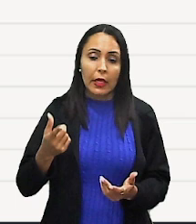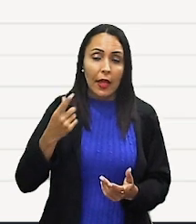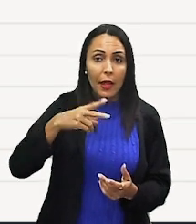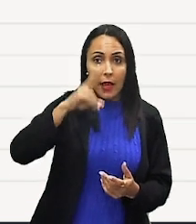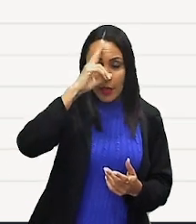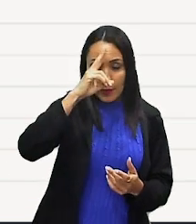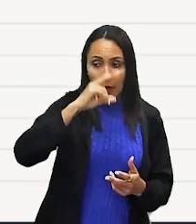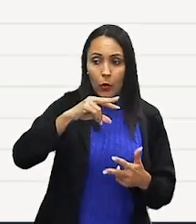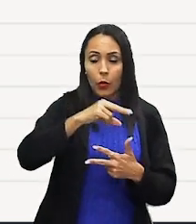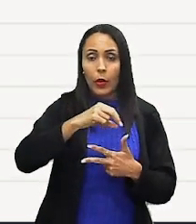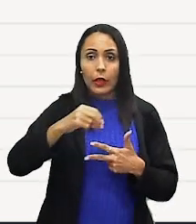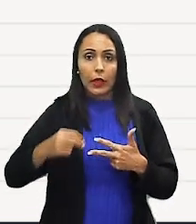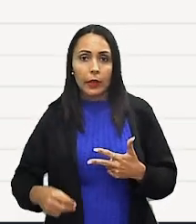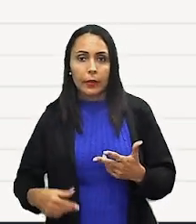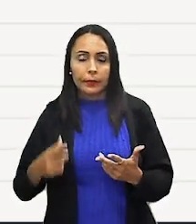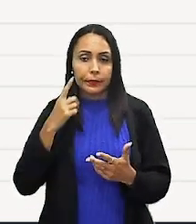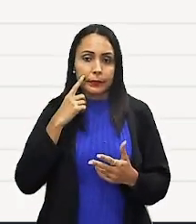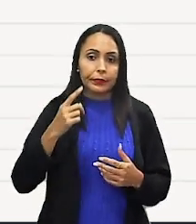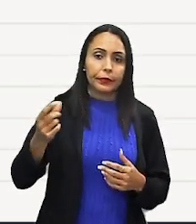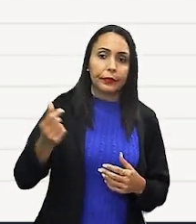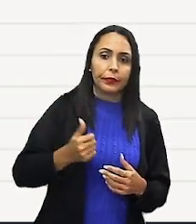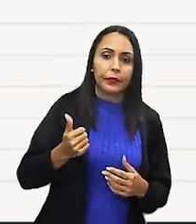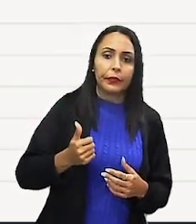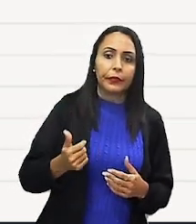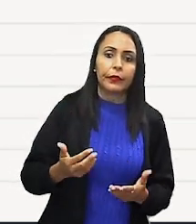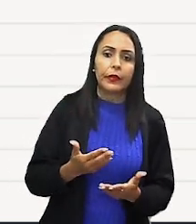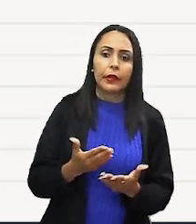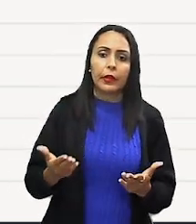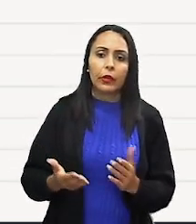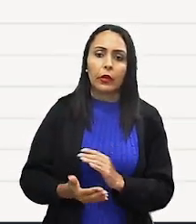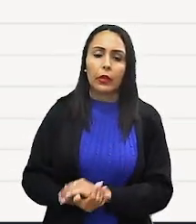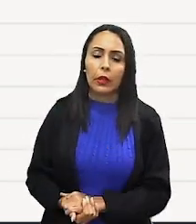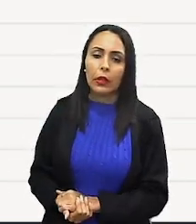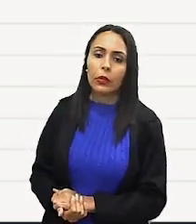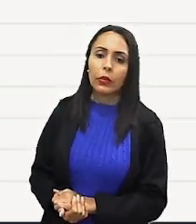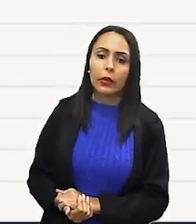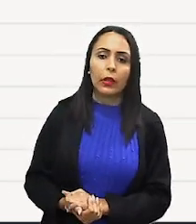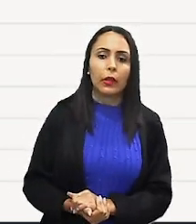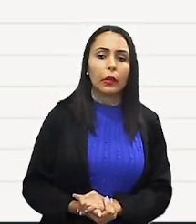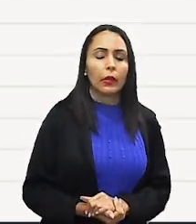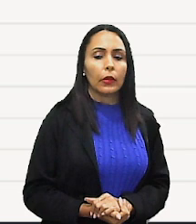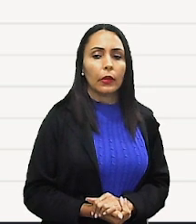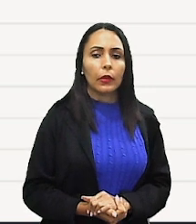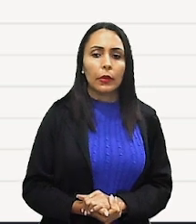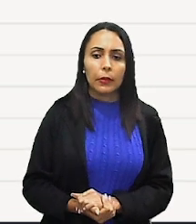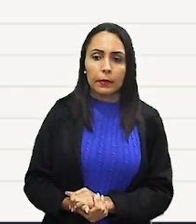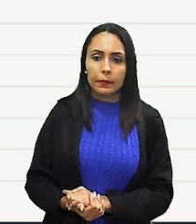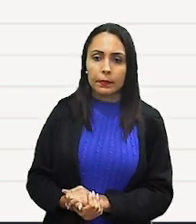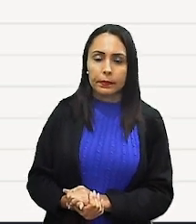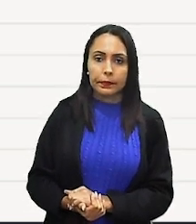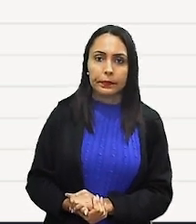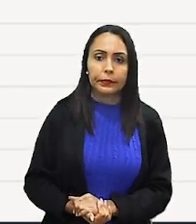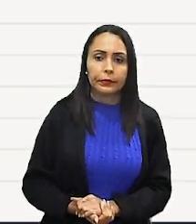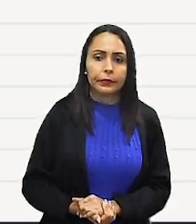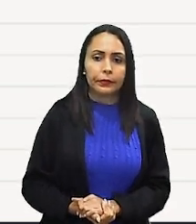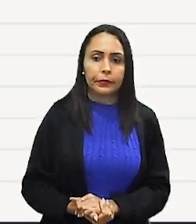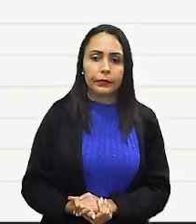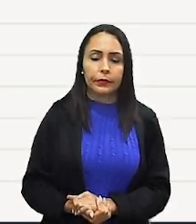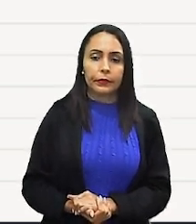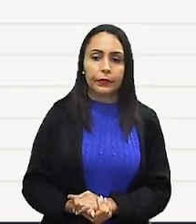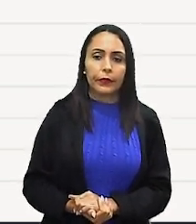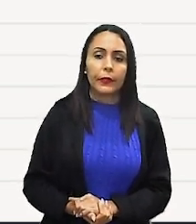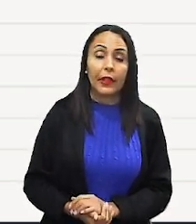para o Enem, claro, a primeira coisa que vocês vão ter que lembrar para o Enem comigo, vocês vão ter que lembrar das características gerais